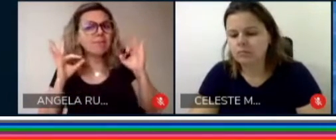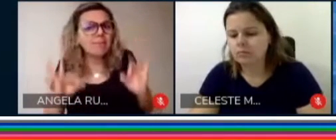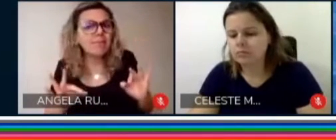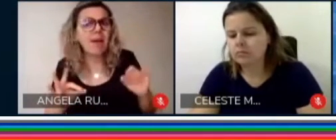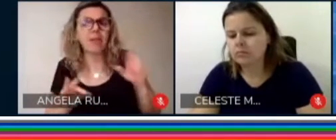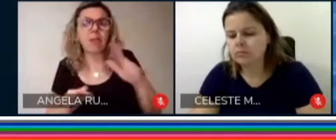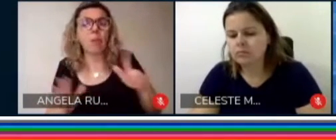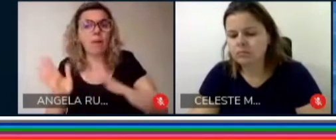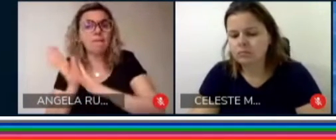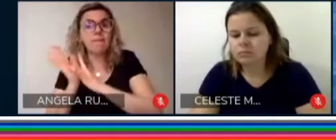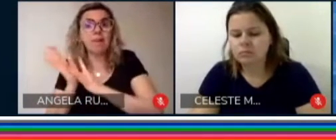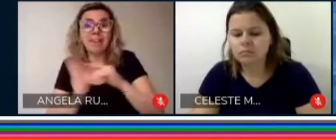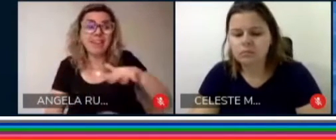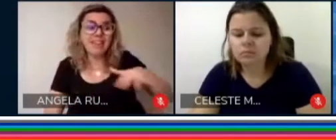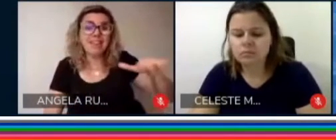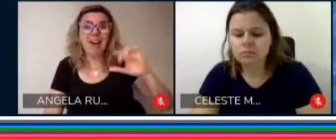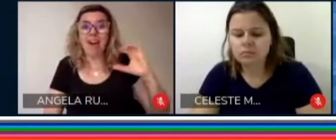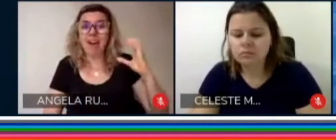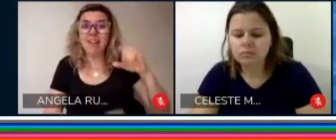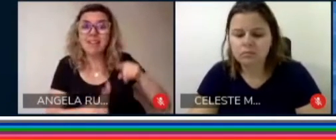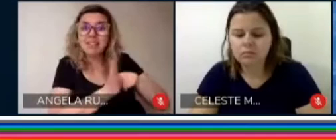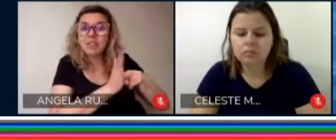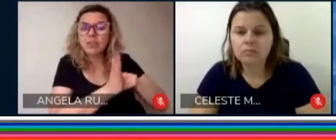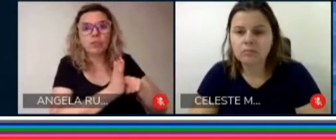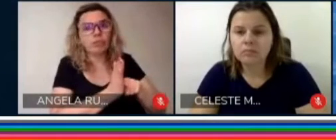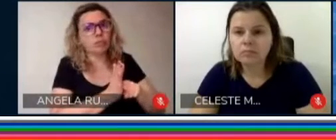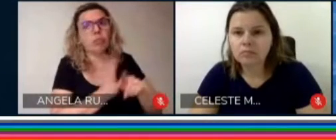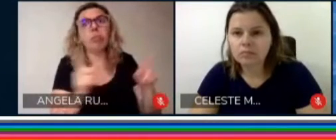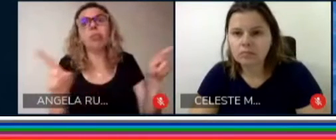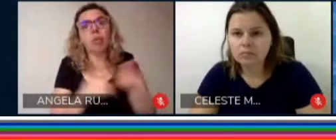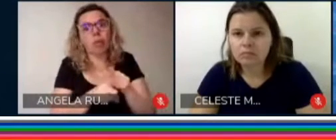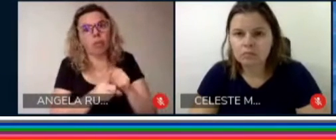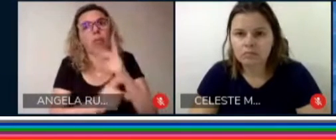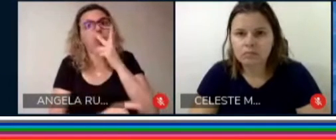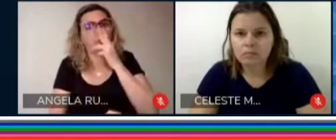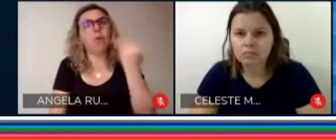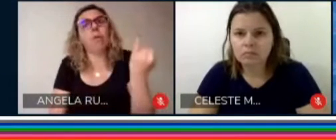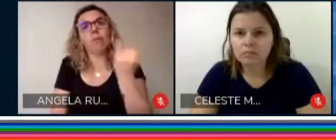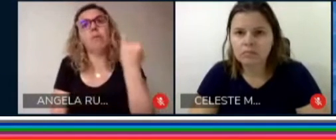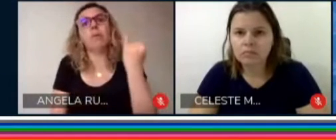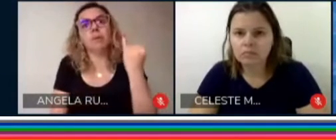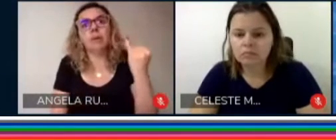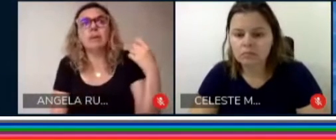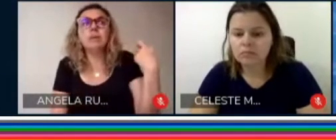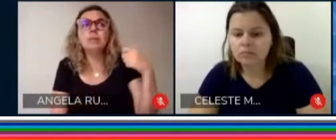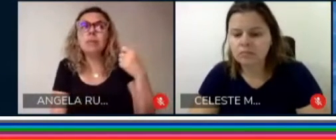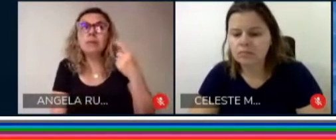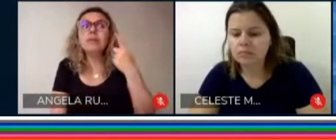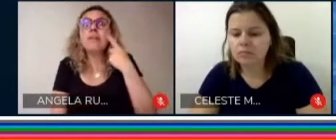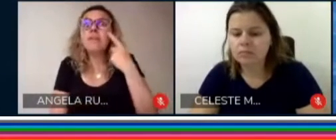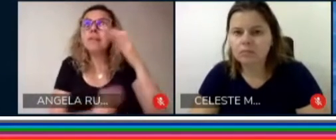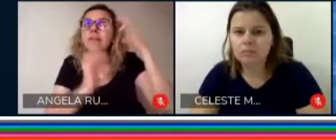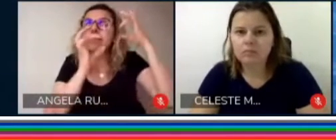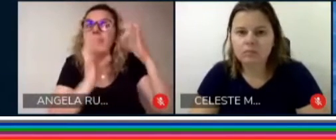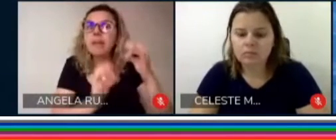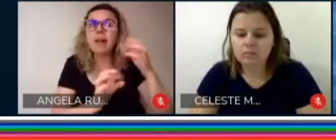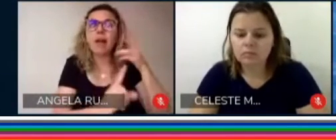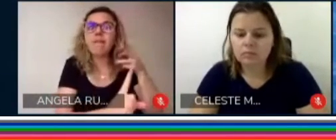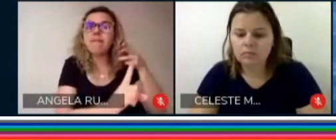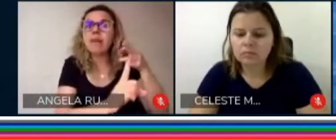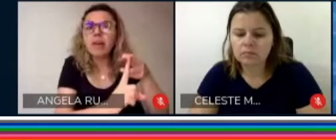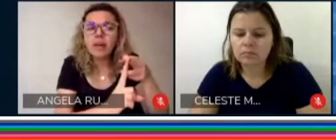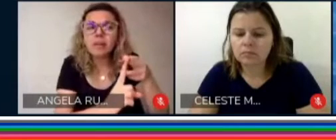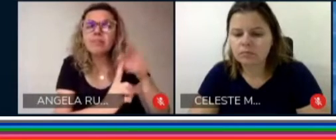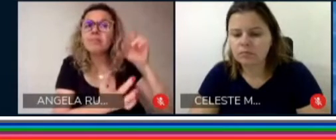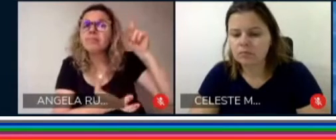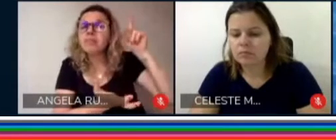reproduzindo, e em ciência isso não é diferente, né? A gente tem que sempre ir para a fonte e ver se